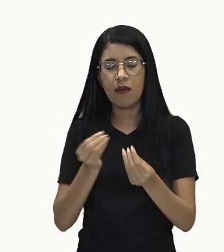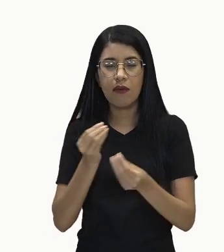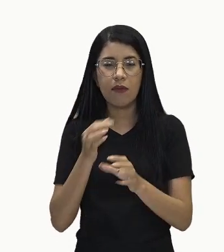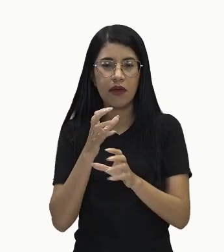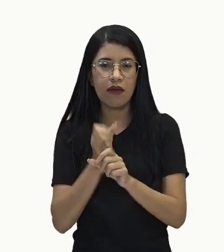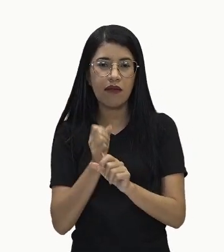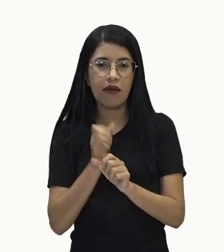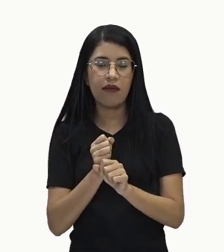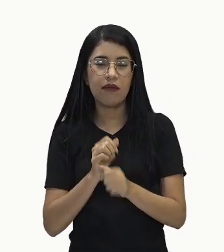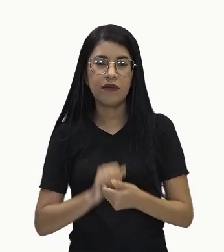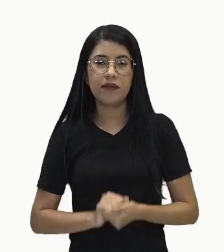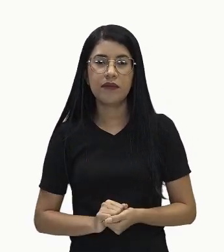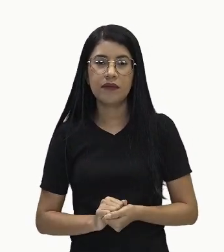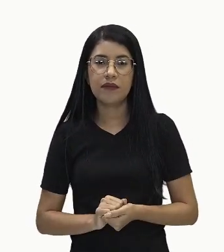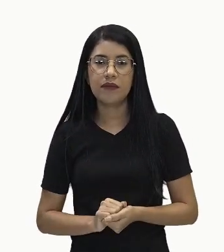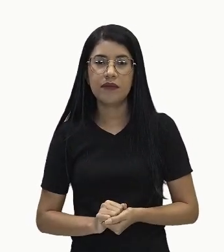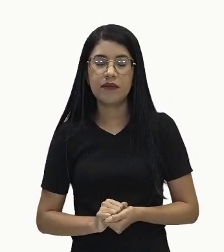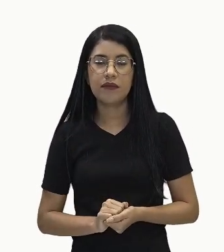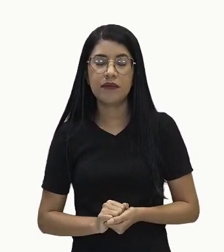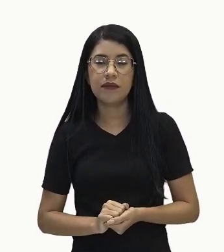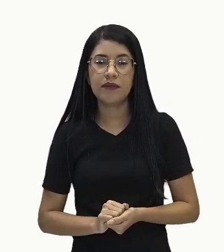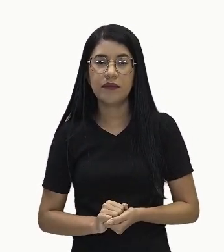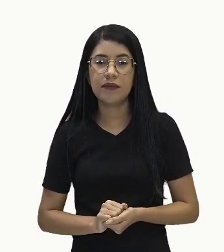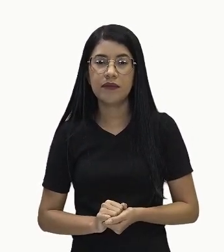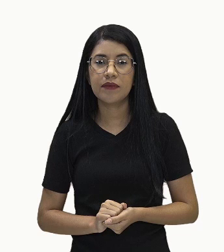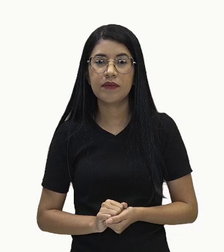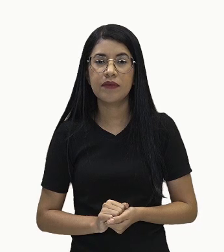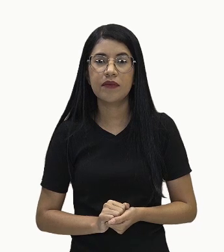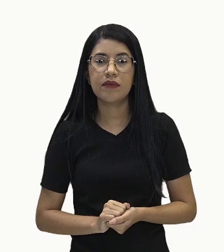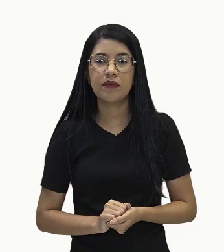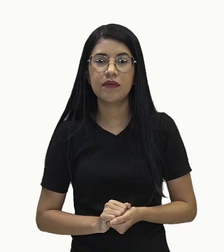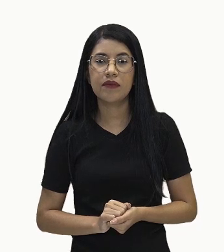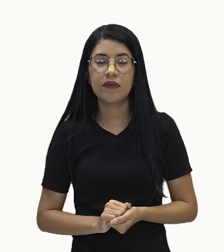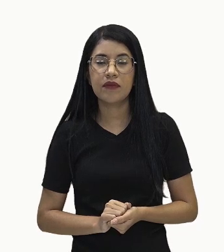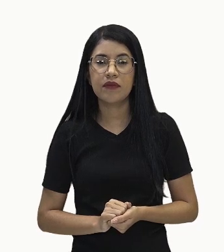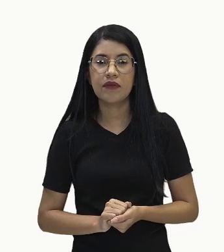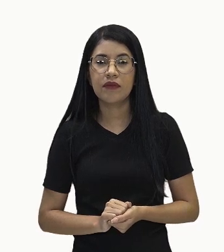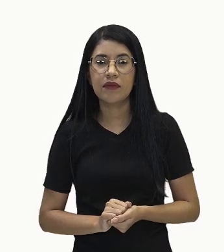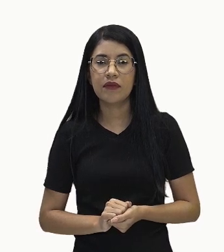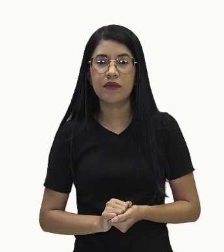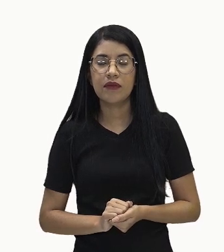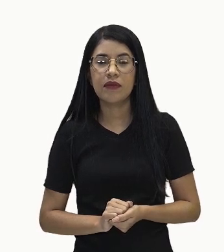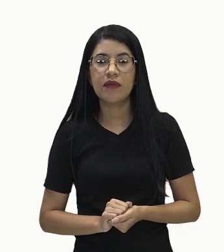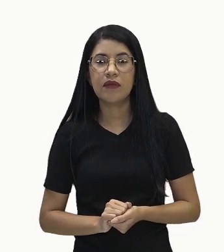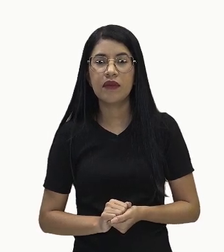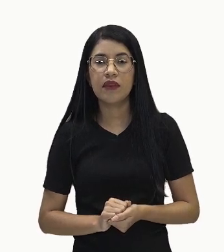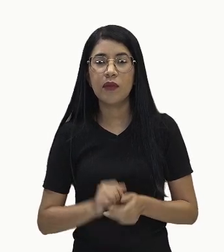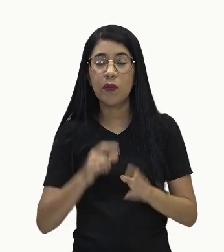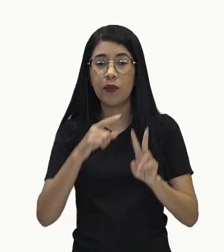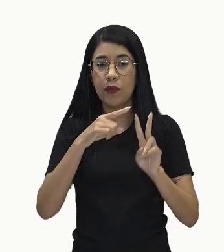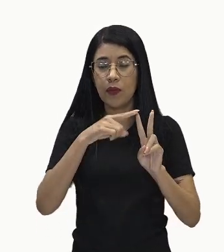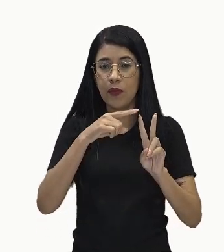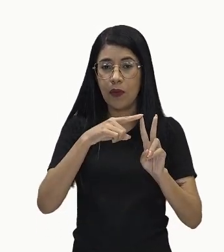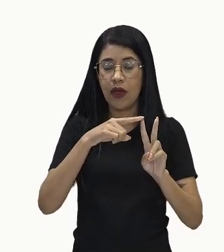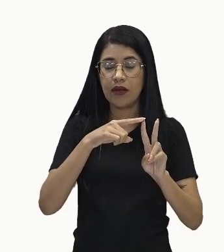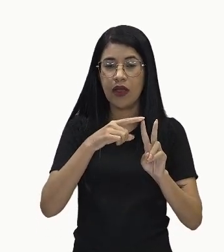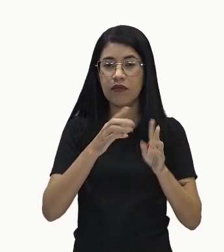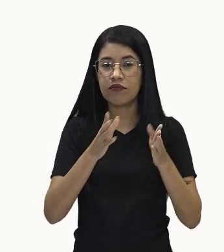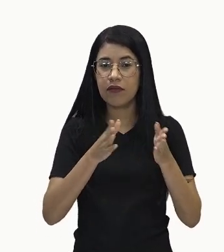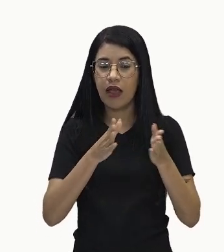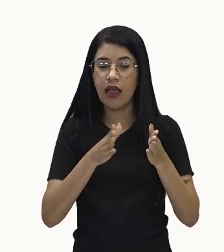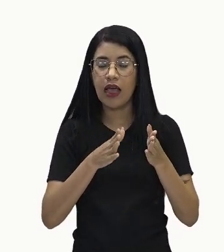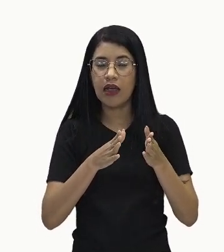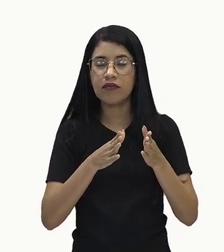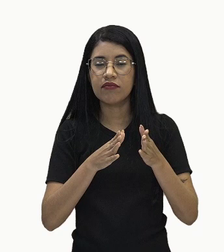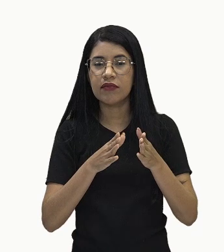quanto é que é a raiz de 10, mas nós podemos estimar esse valor. Eu não preciso saber exatamente quanto é que é a raiz de 10. Por quê? Eu procuro